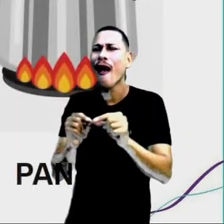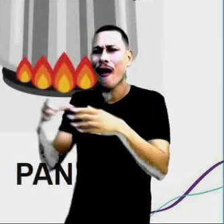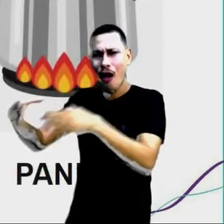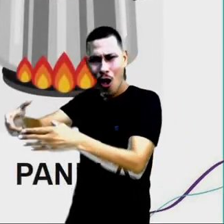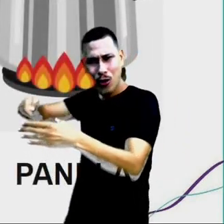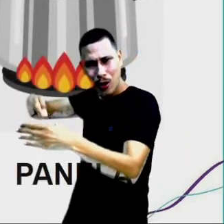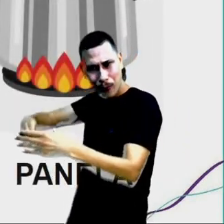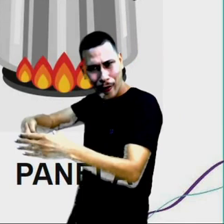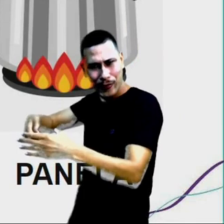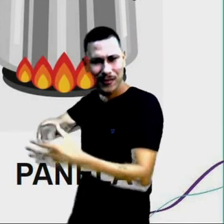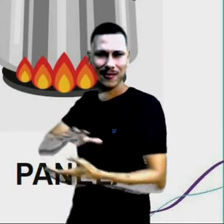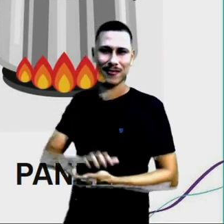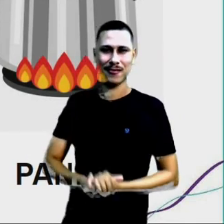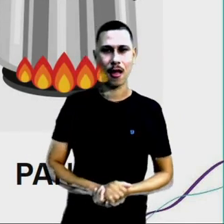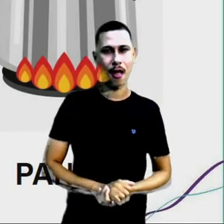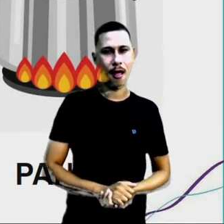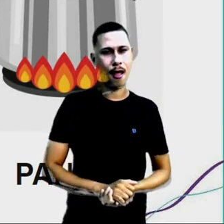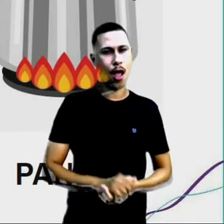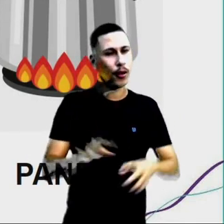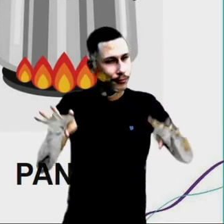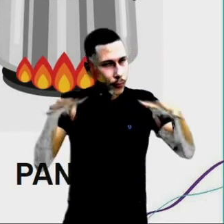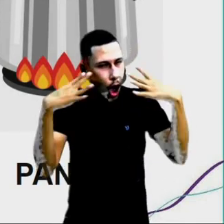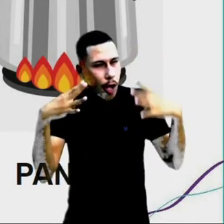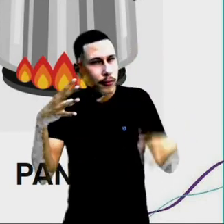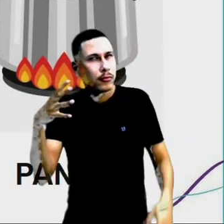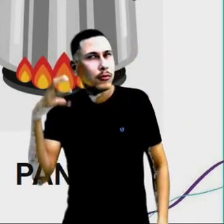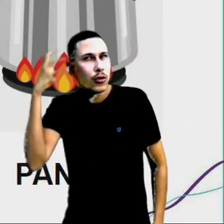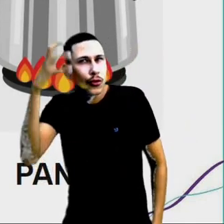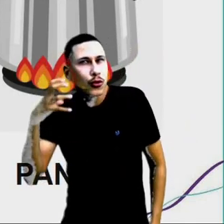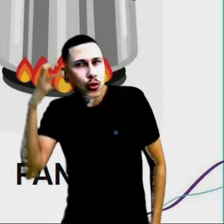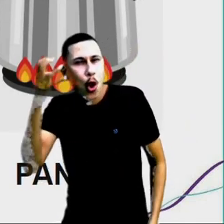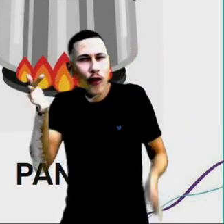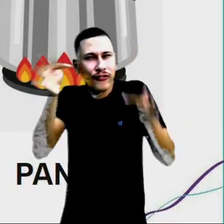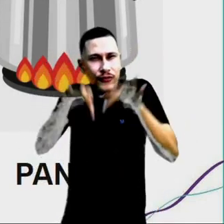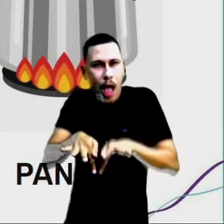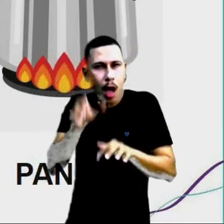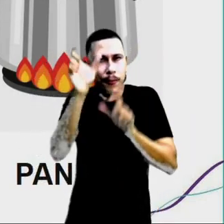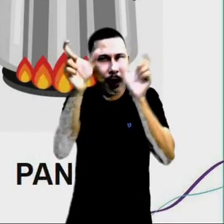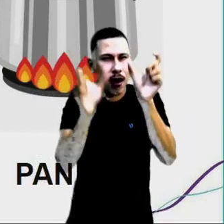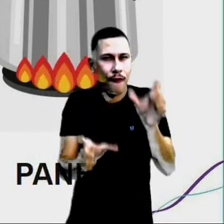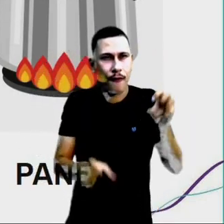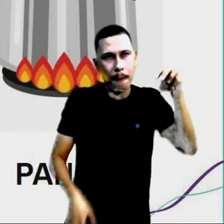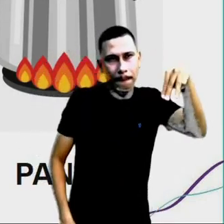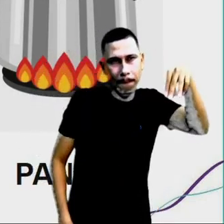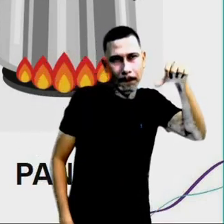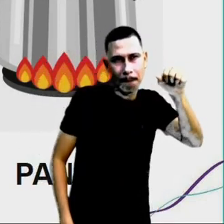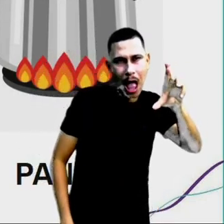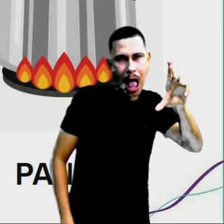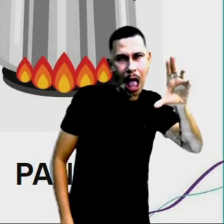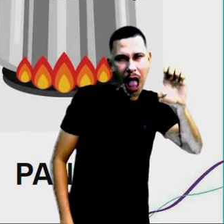panela. Preste atenção no som final das palavras. Marcela,